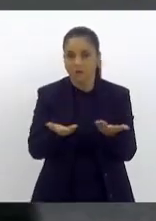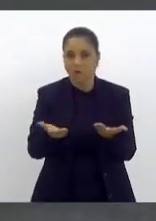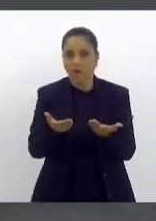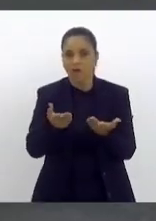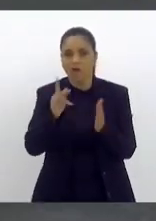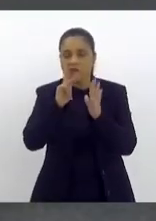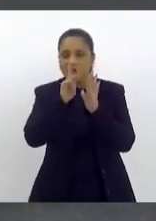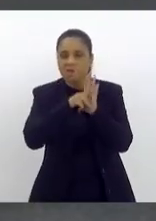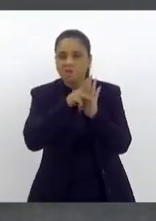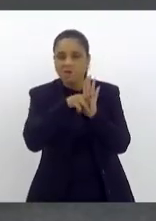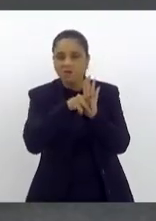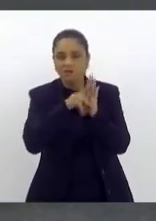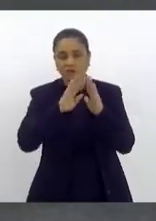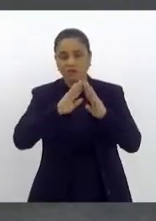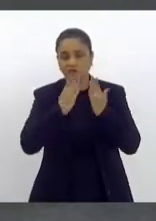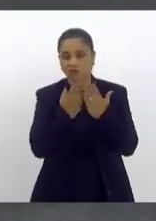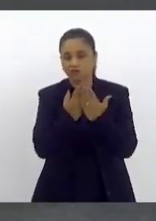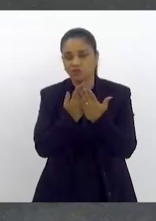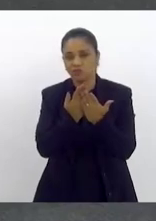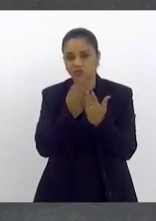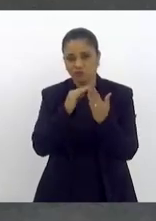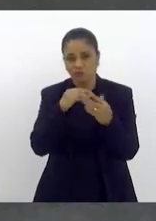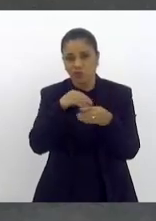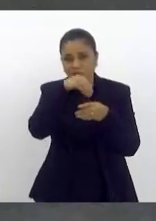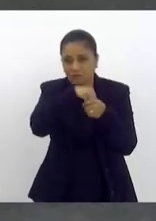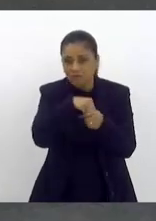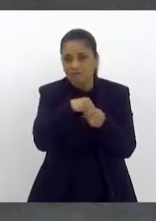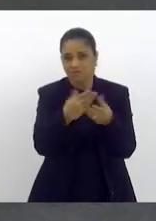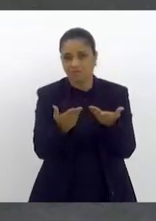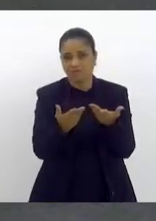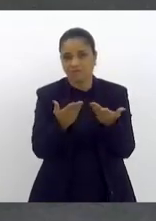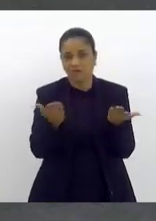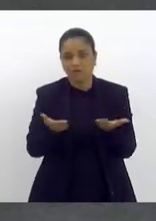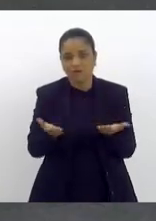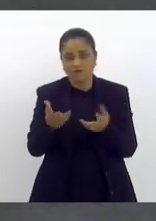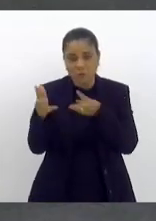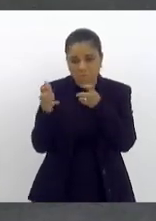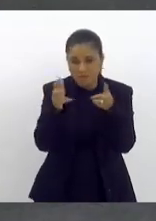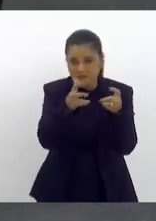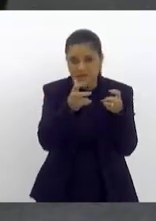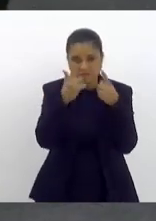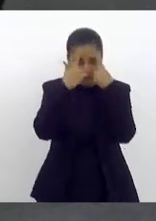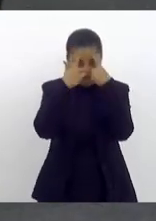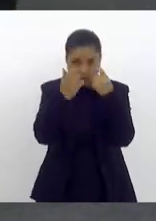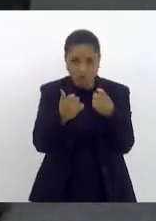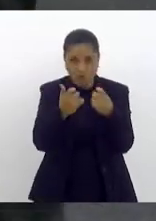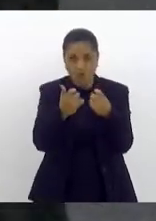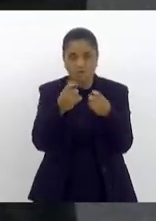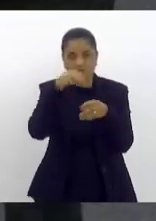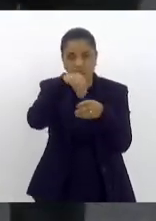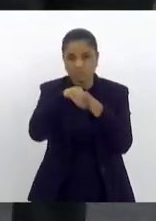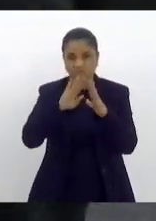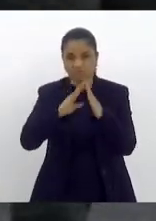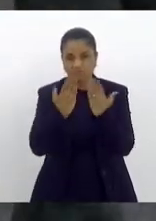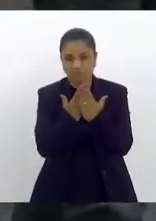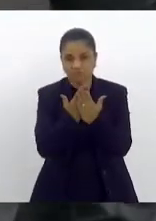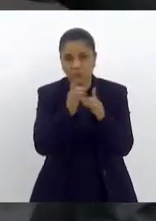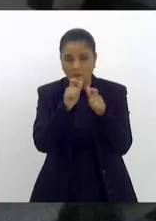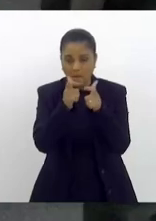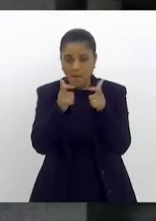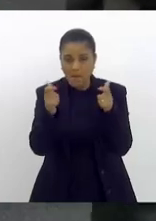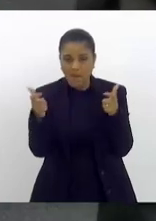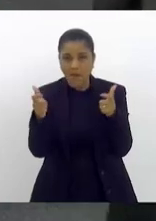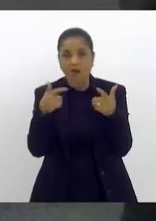Que diferença que faria agora, nessa situação onde a gente está vendo os episódios de violência nas escolas crescerem, termos o